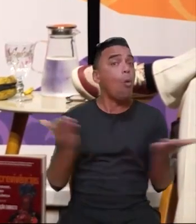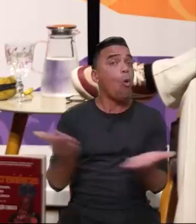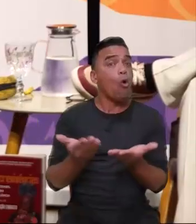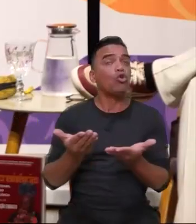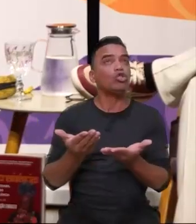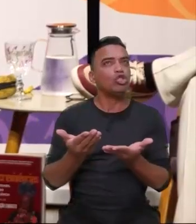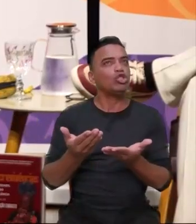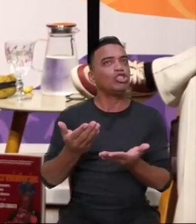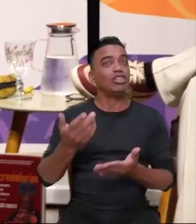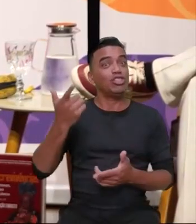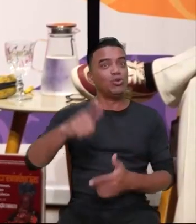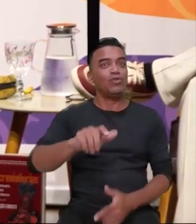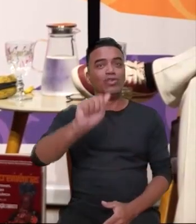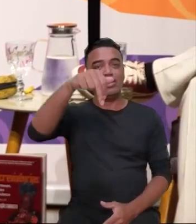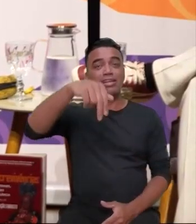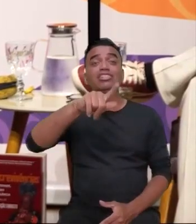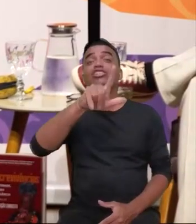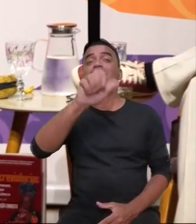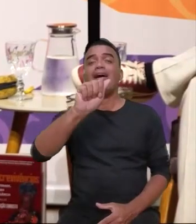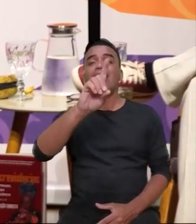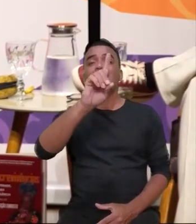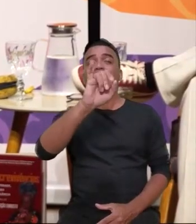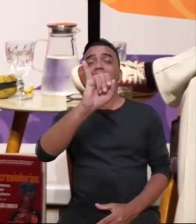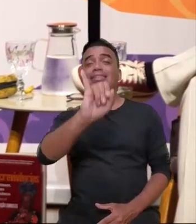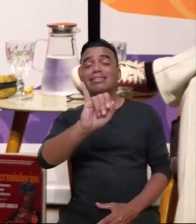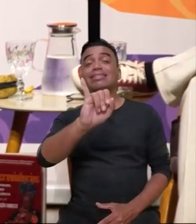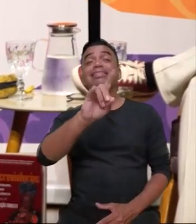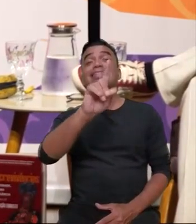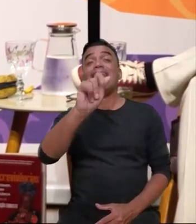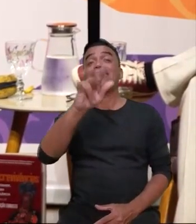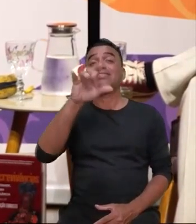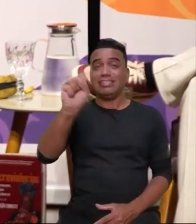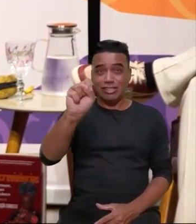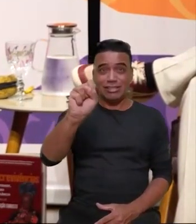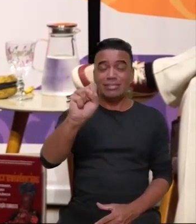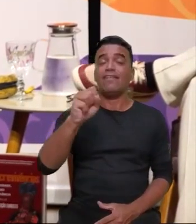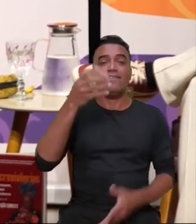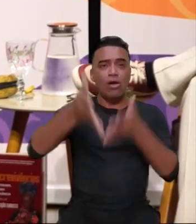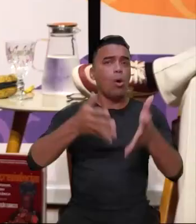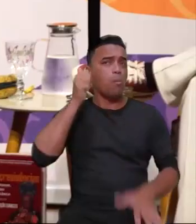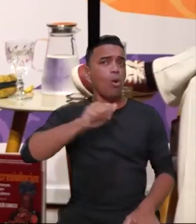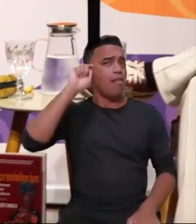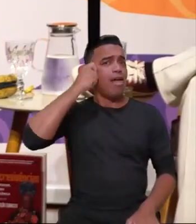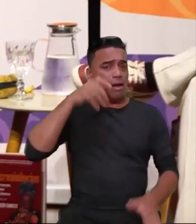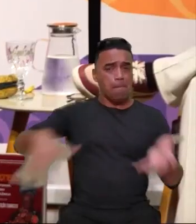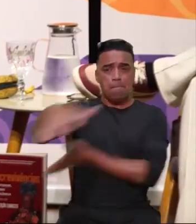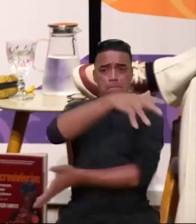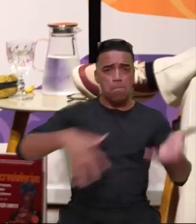e repetindo o que Angela Davis falou. Uma mulher negra, quando movimenta, toda a